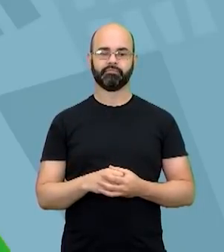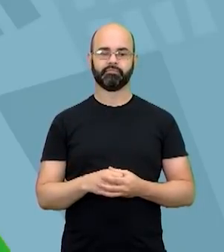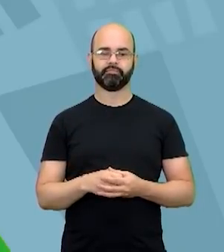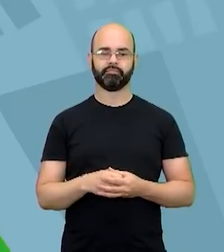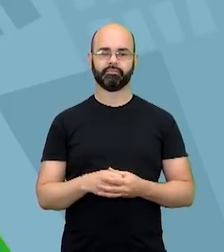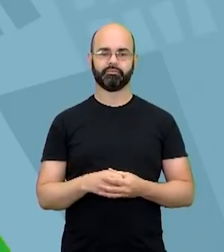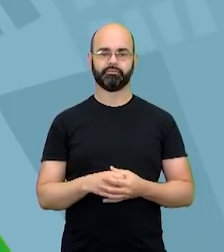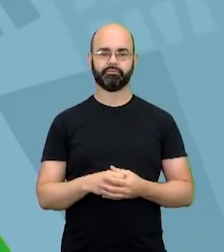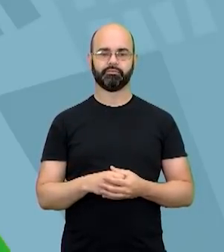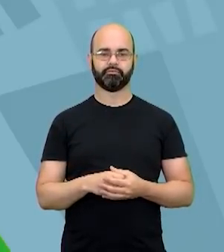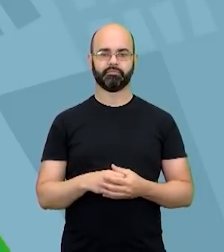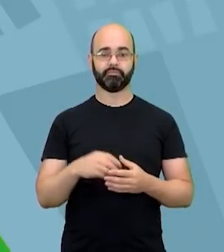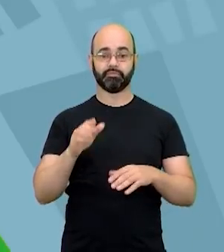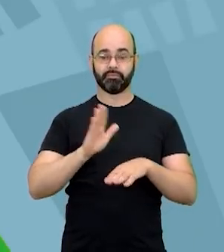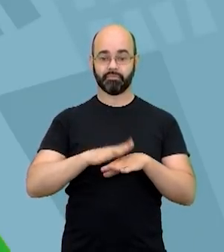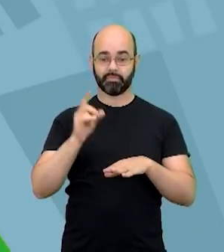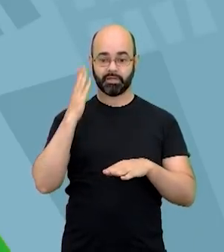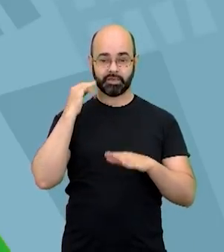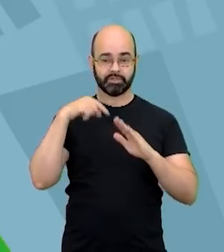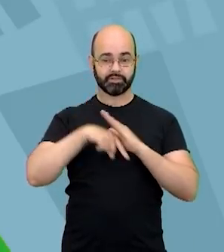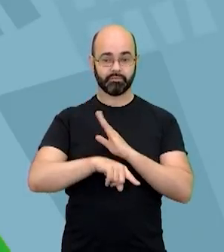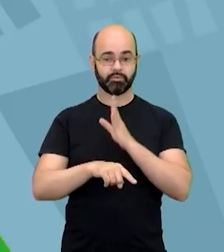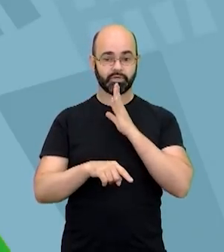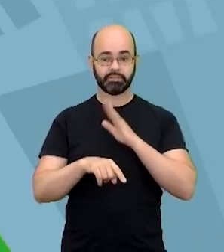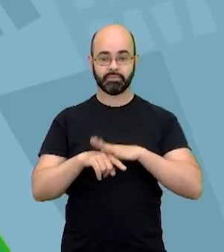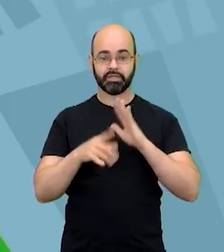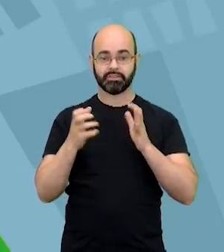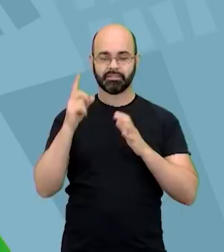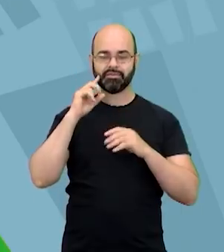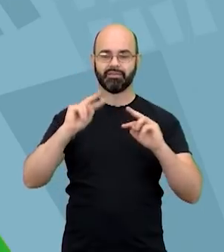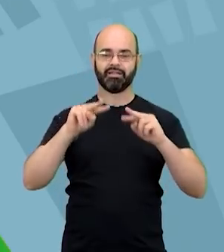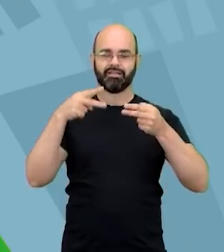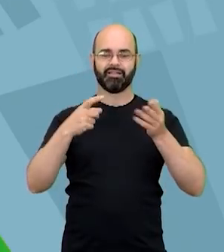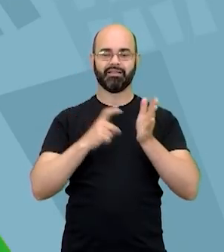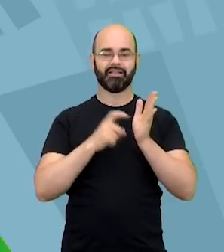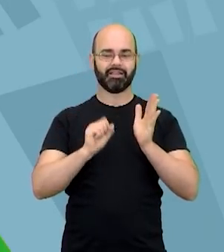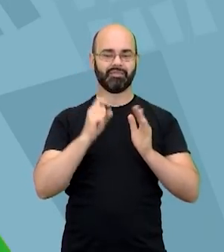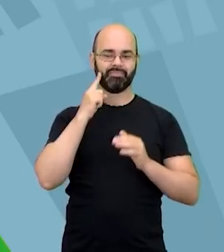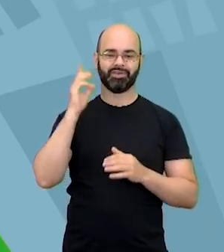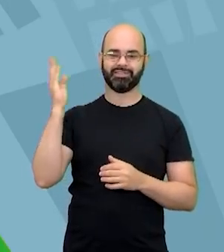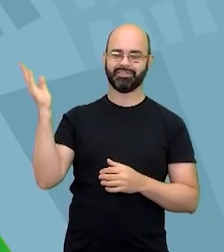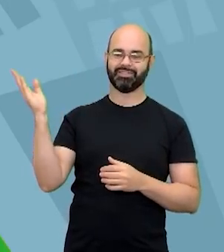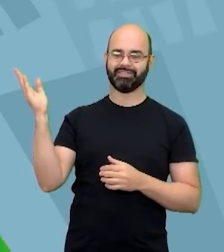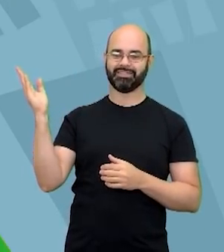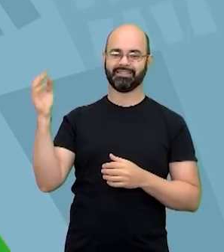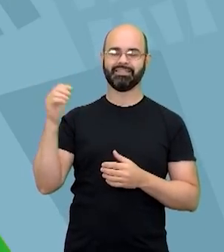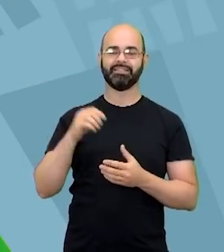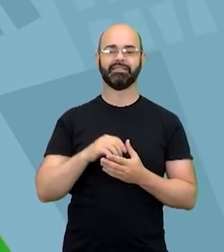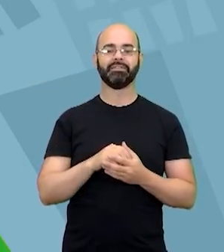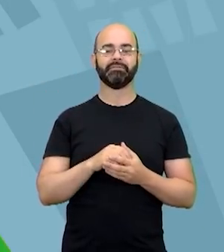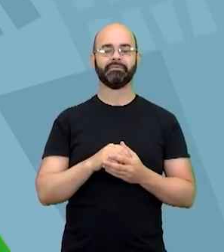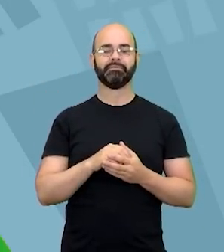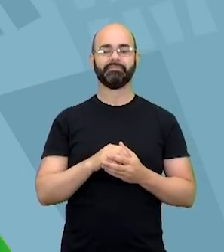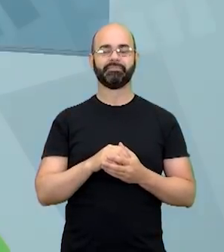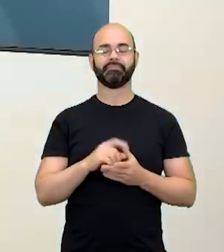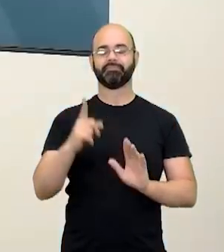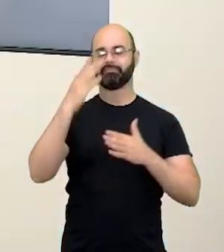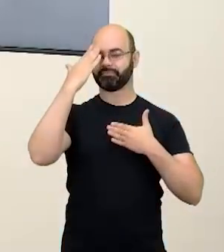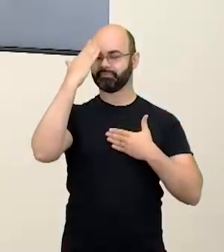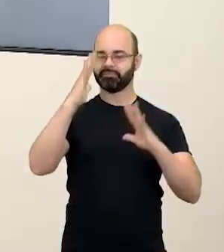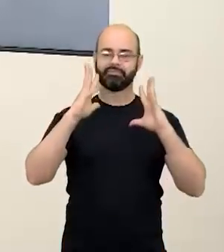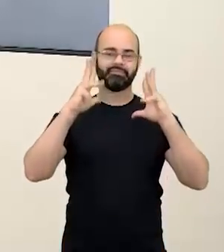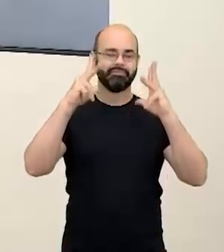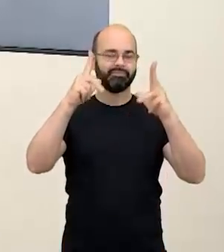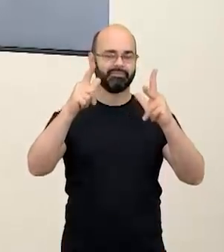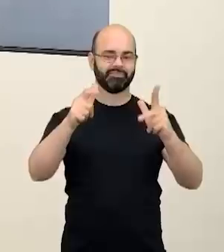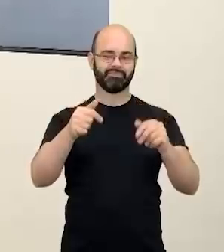mais, tem aí um link aí do Investe São Paulo, que tem vários dados aí do nosso estado, printem a tela. Obrigado a todos